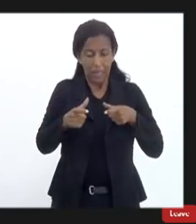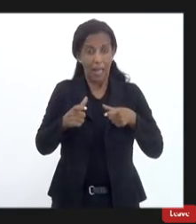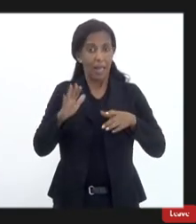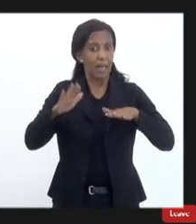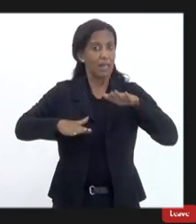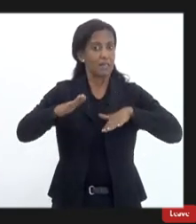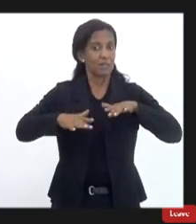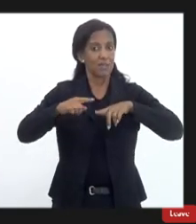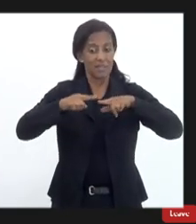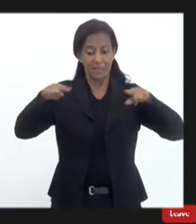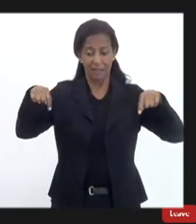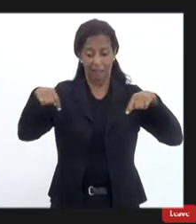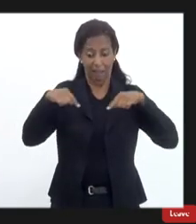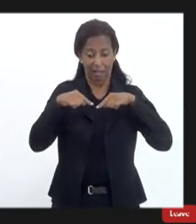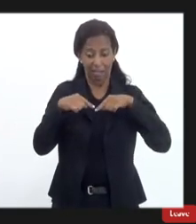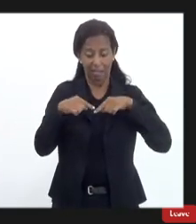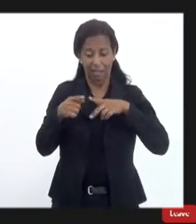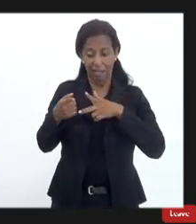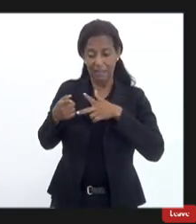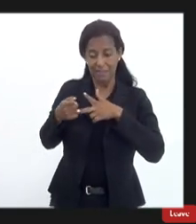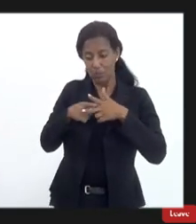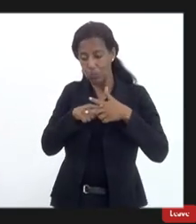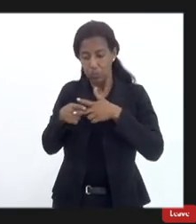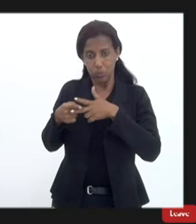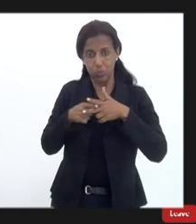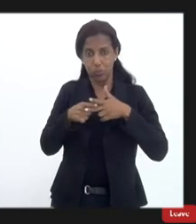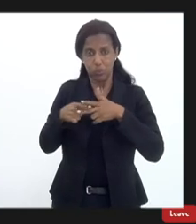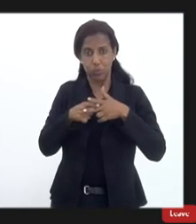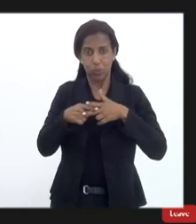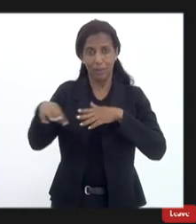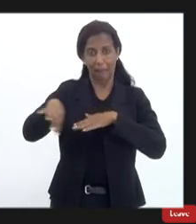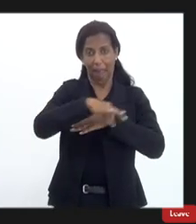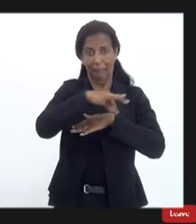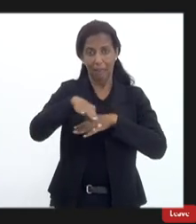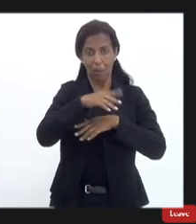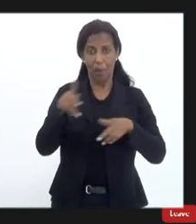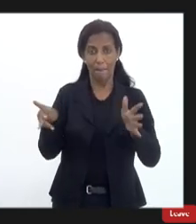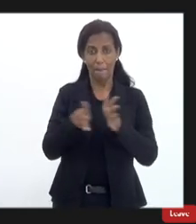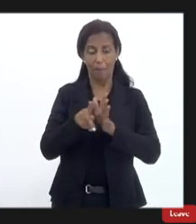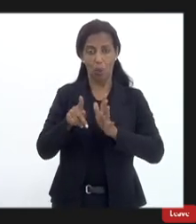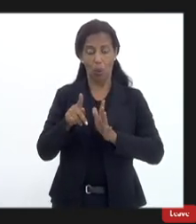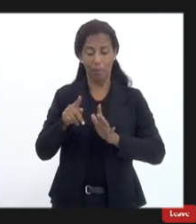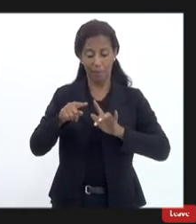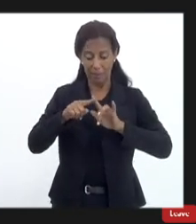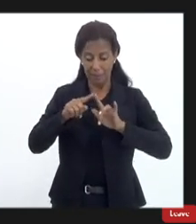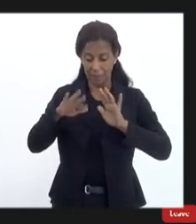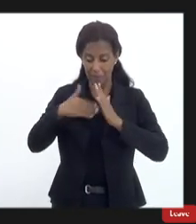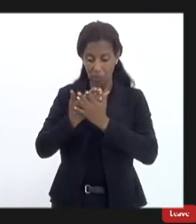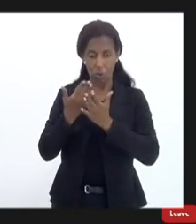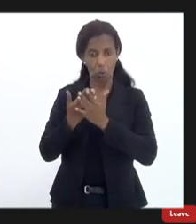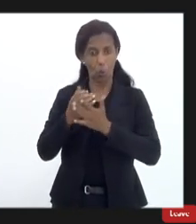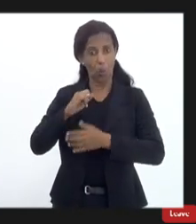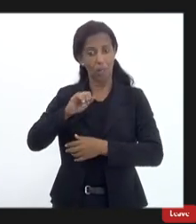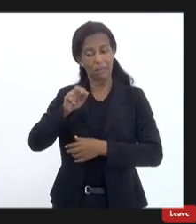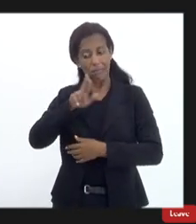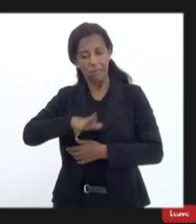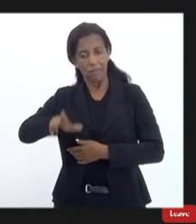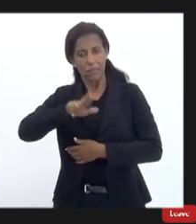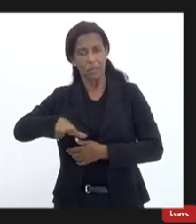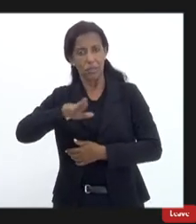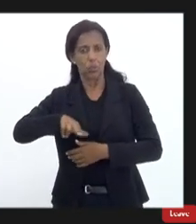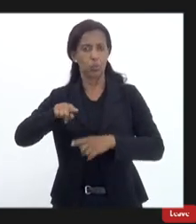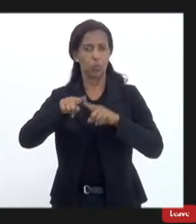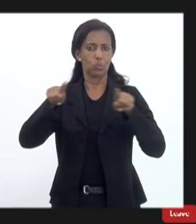sala onde se ajustou ali dentro da arquitetura daquela escola uma possibilidade de uso da sala